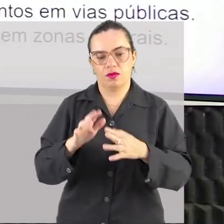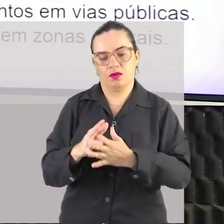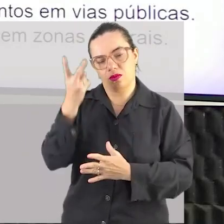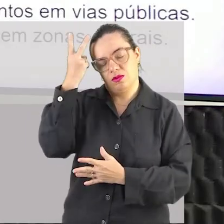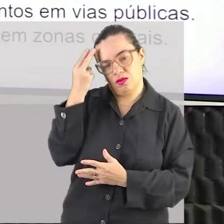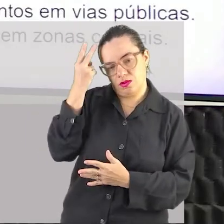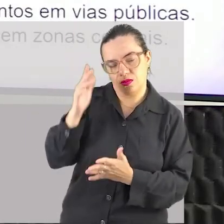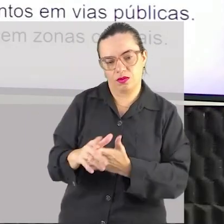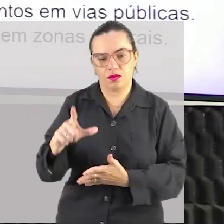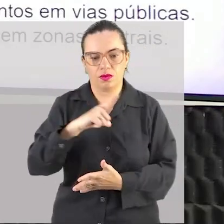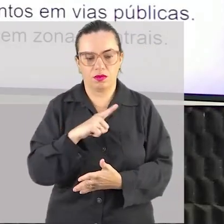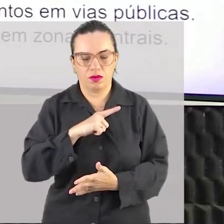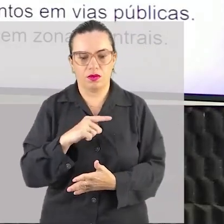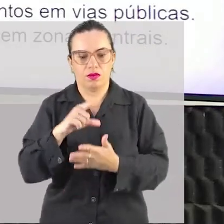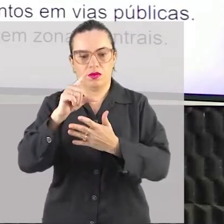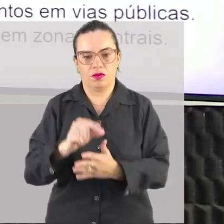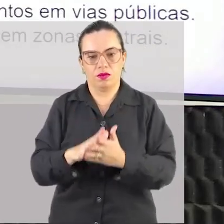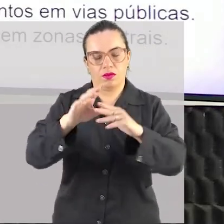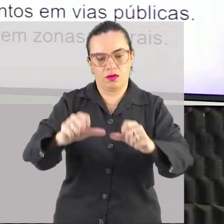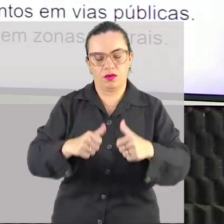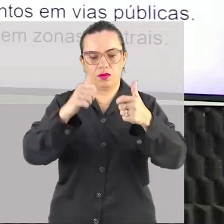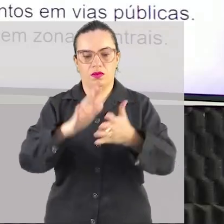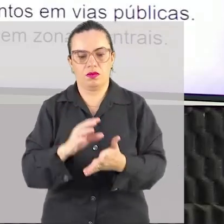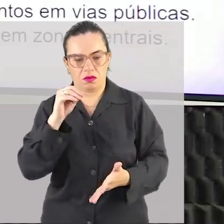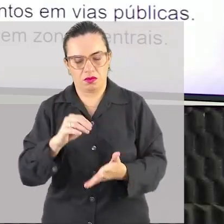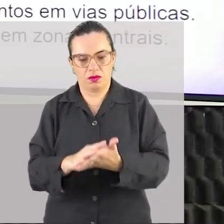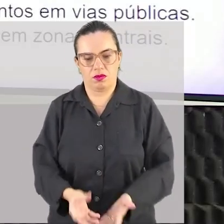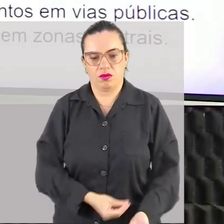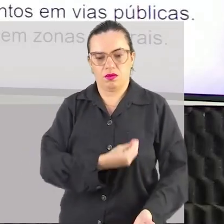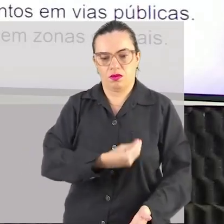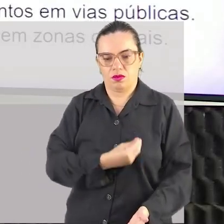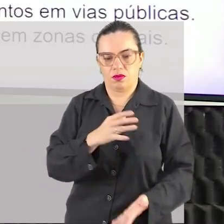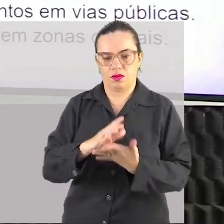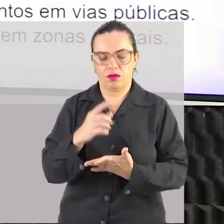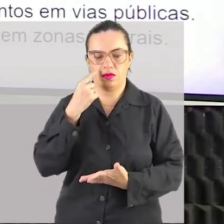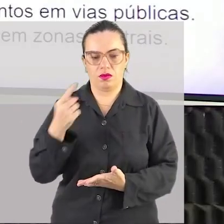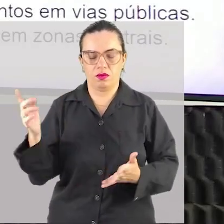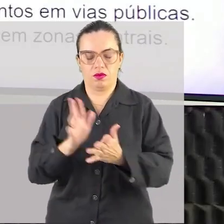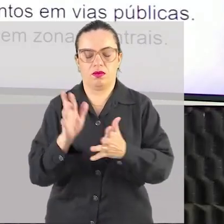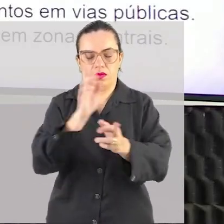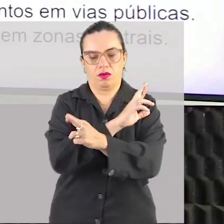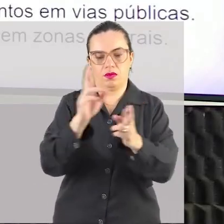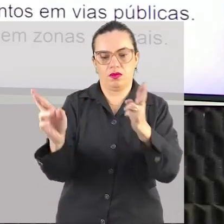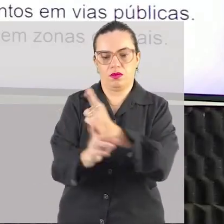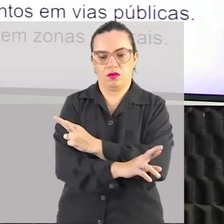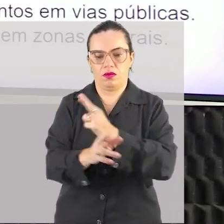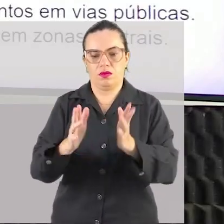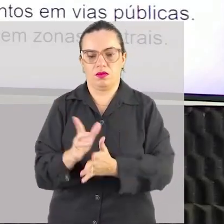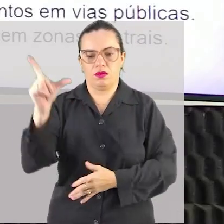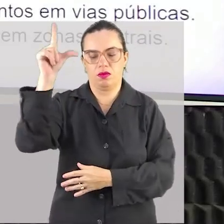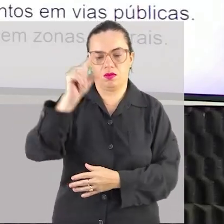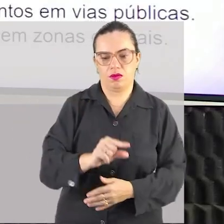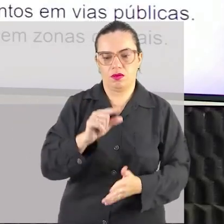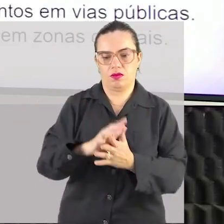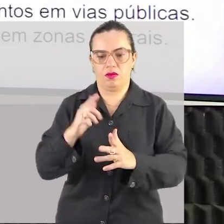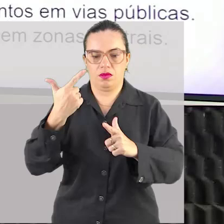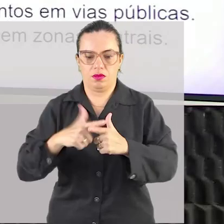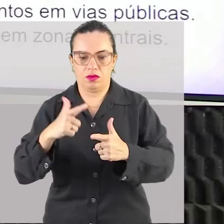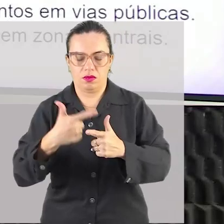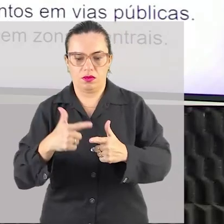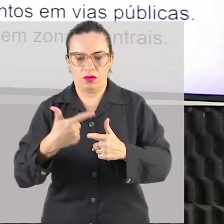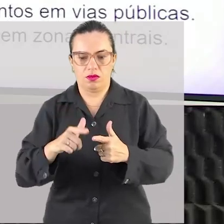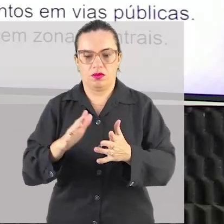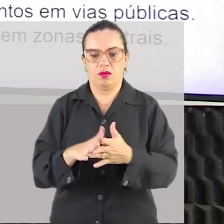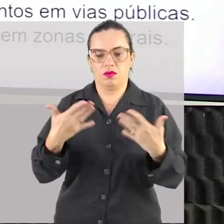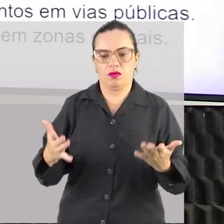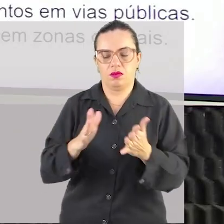deve trazer um pouco mais de qualidade de vida Tá bom então ele fala da mesma relação para minimizar esse problema